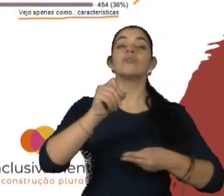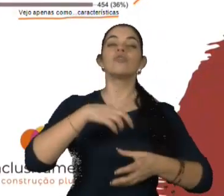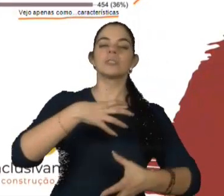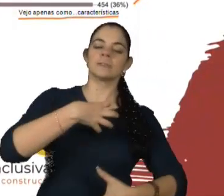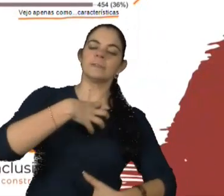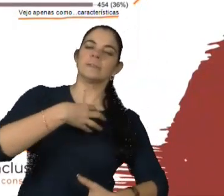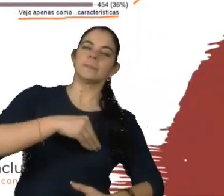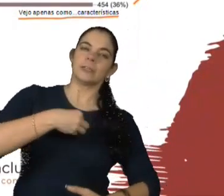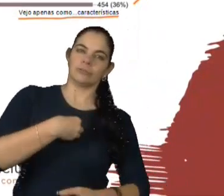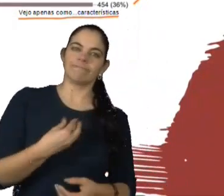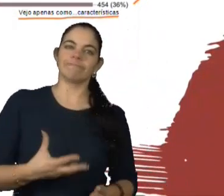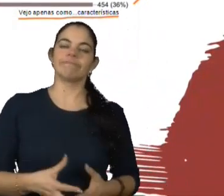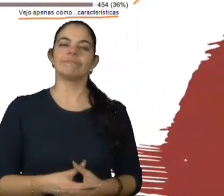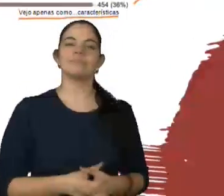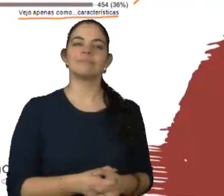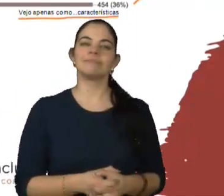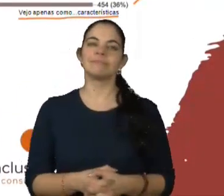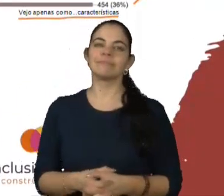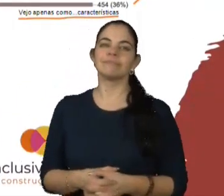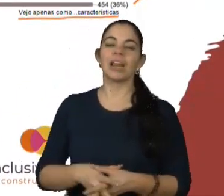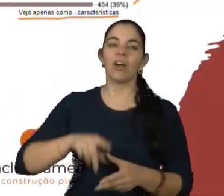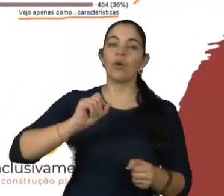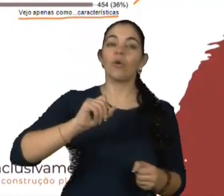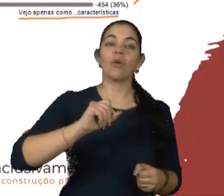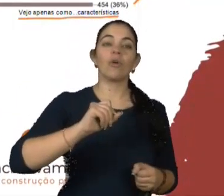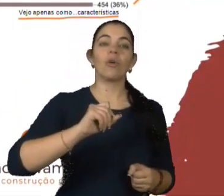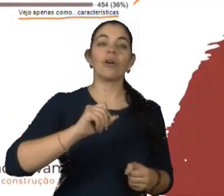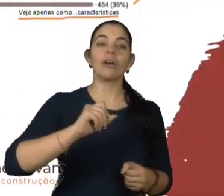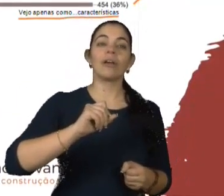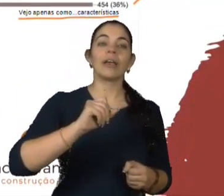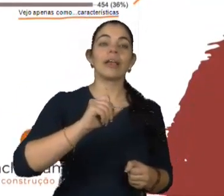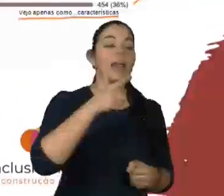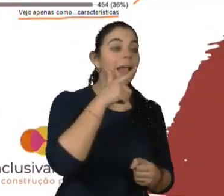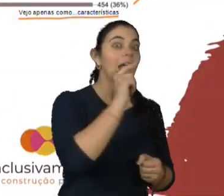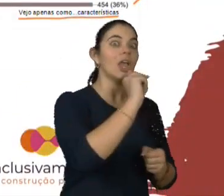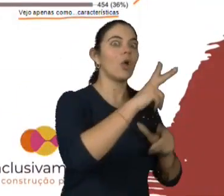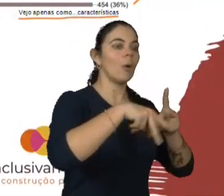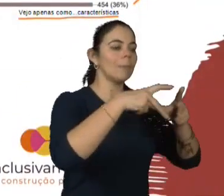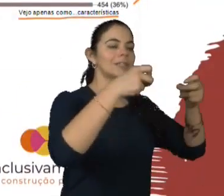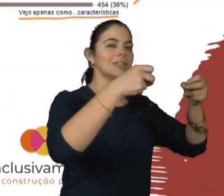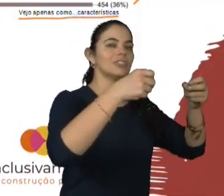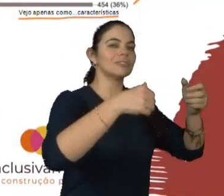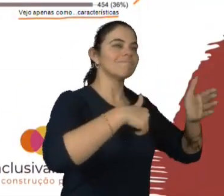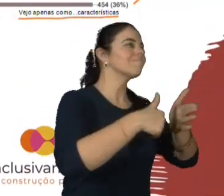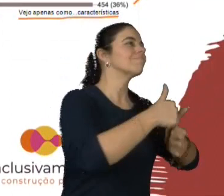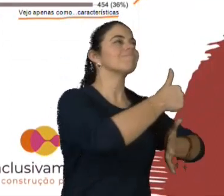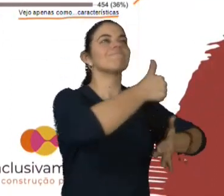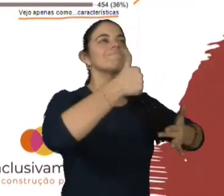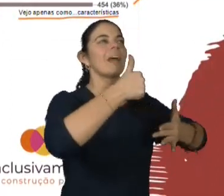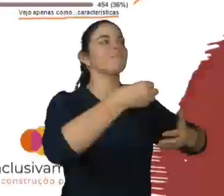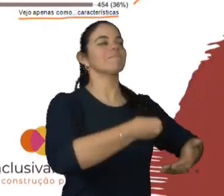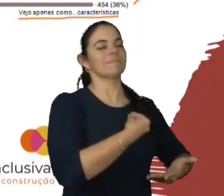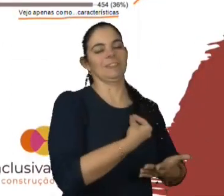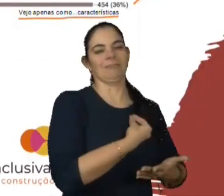relação ao diagnóstico? O que ganhou? Melhor presente da minha vida. Seguido